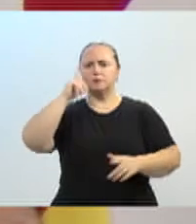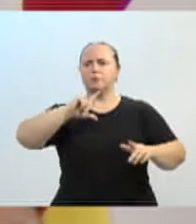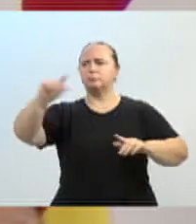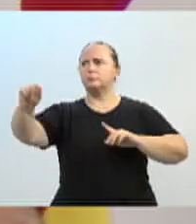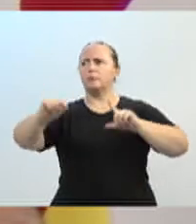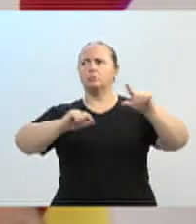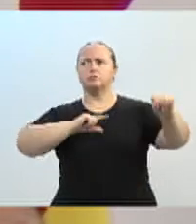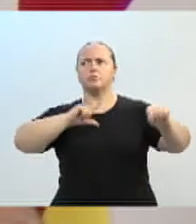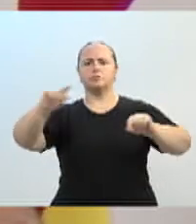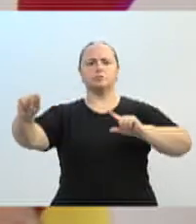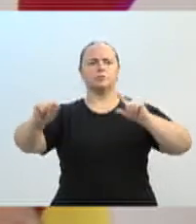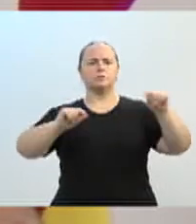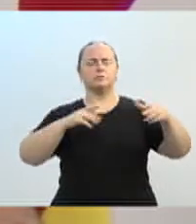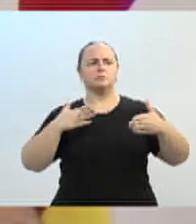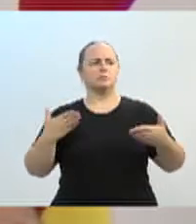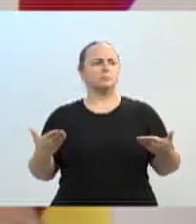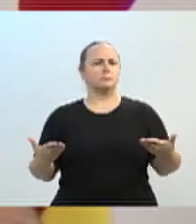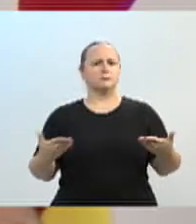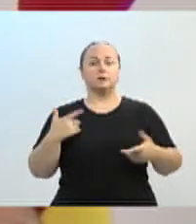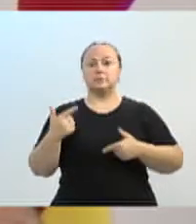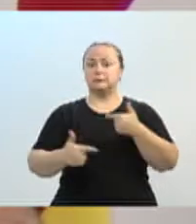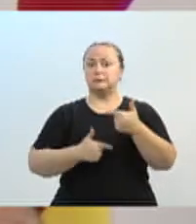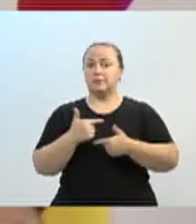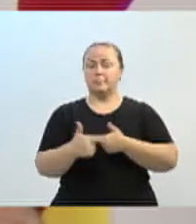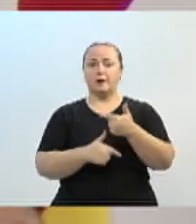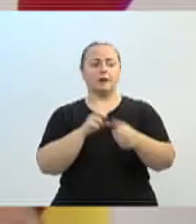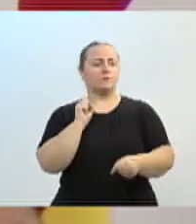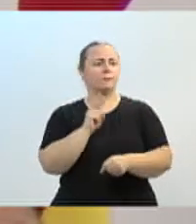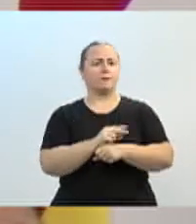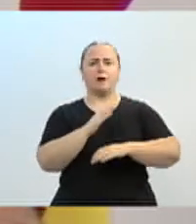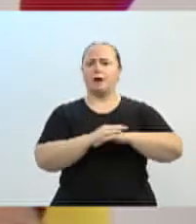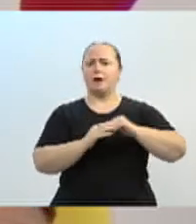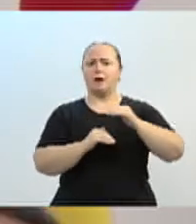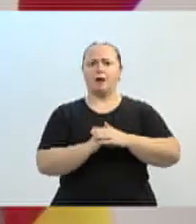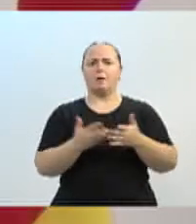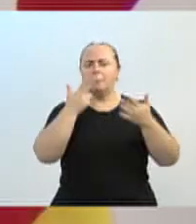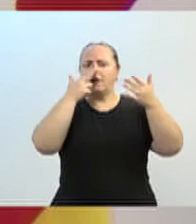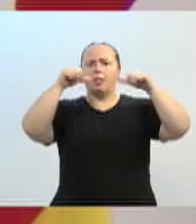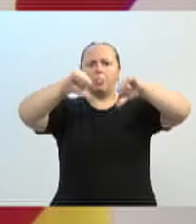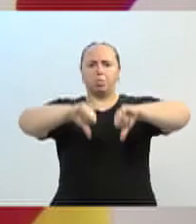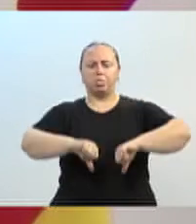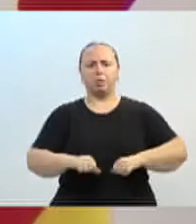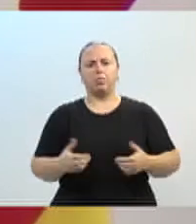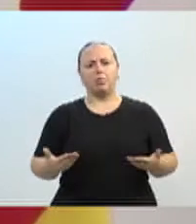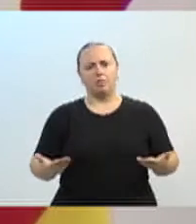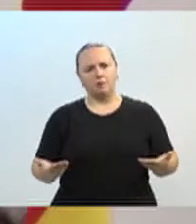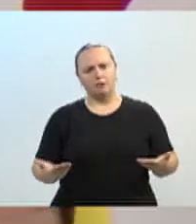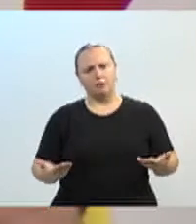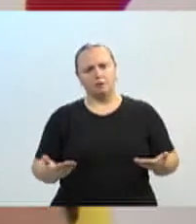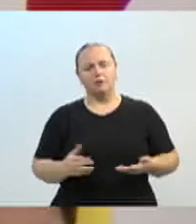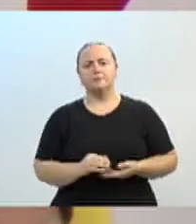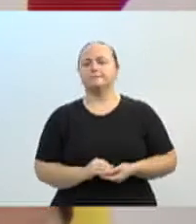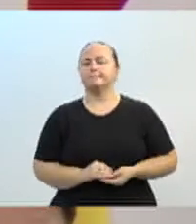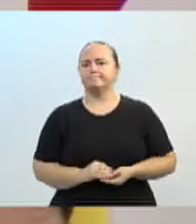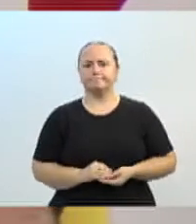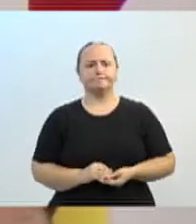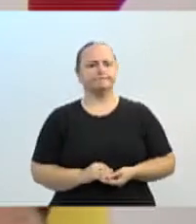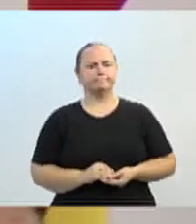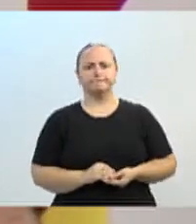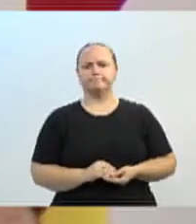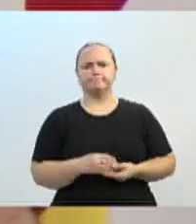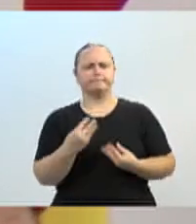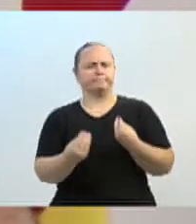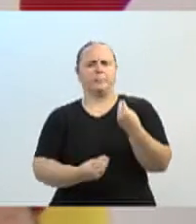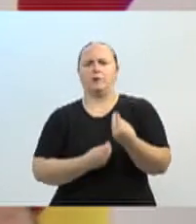empreendimentos, empregos, mão de obra e inclusive arrecadação de tributos municipais. Particularmente, não vejo